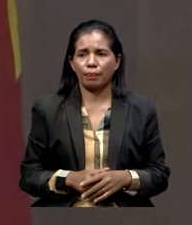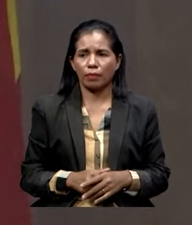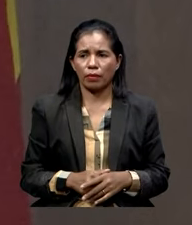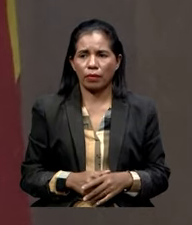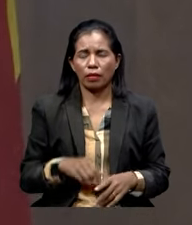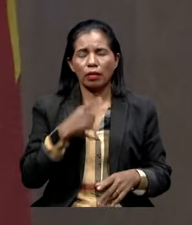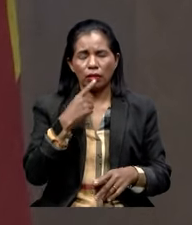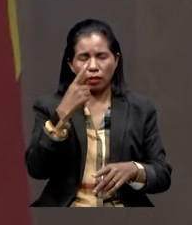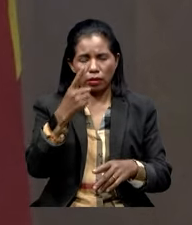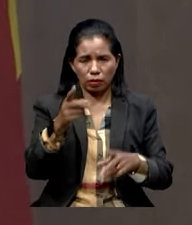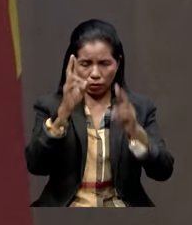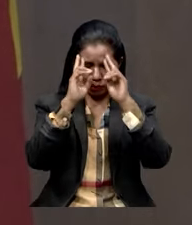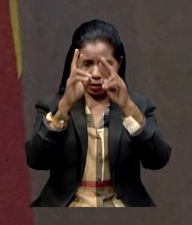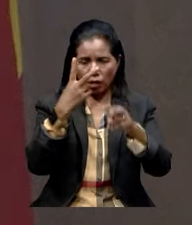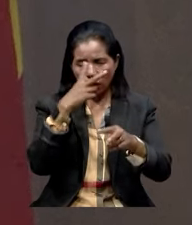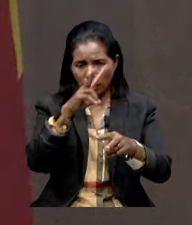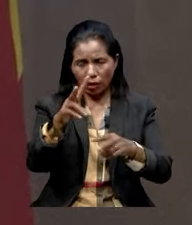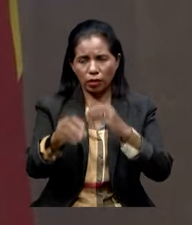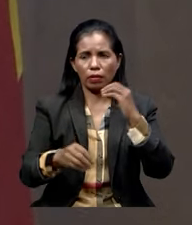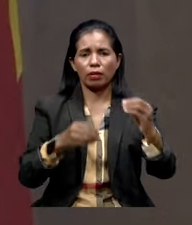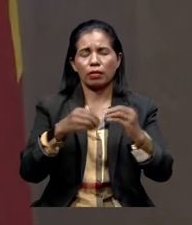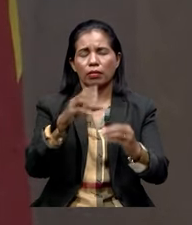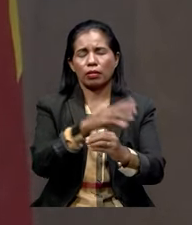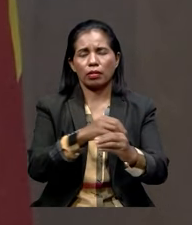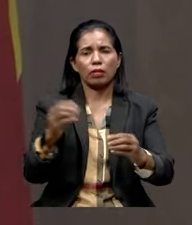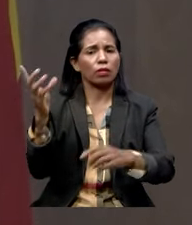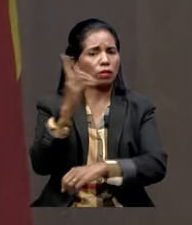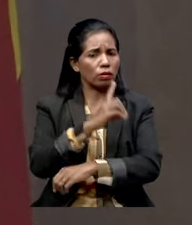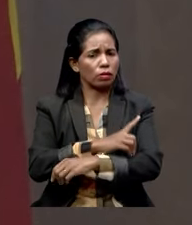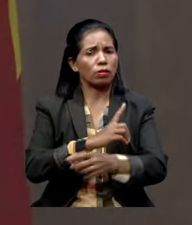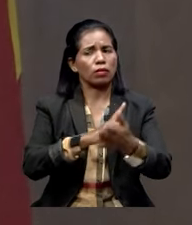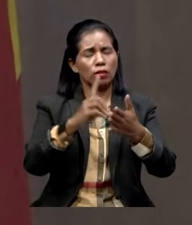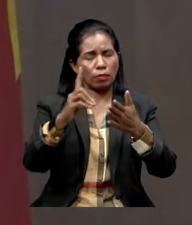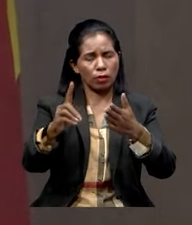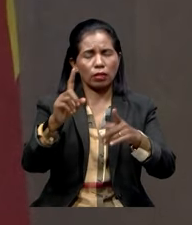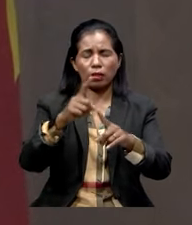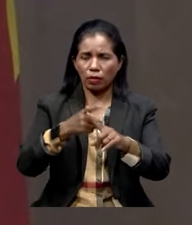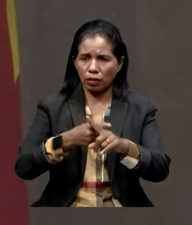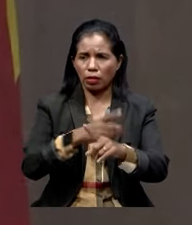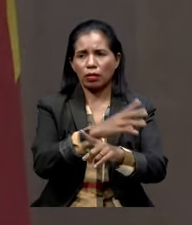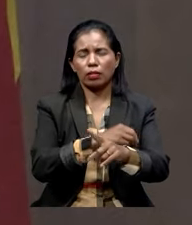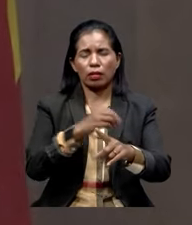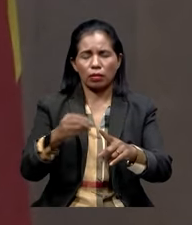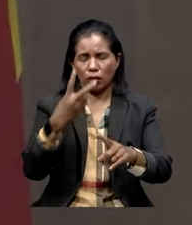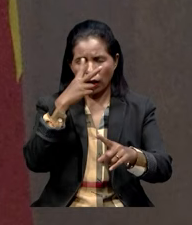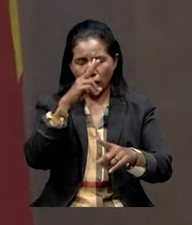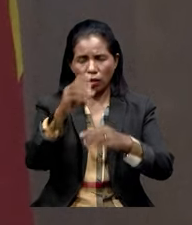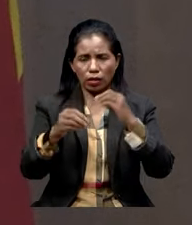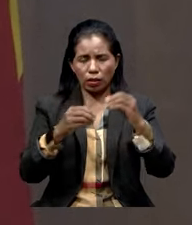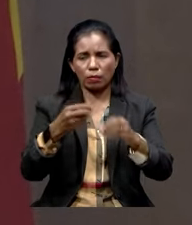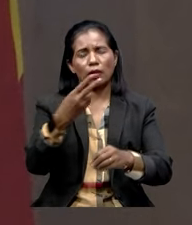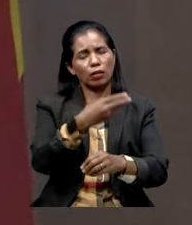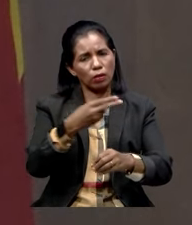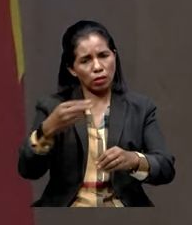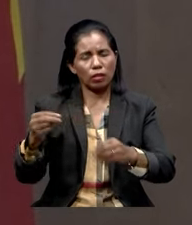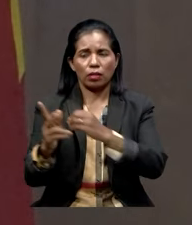Recordo-me perfeitamente dos intensos dias, semanas e meses de negociações entre a Indonésia e